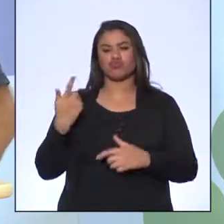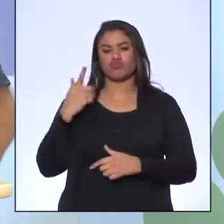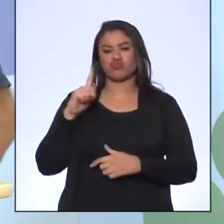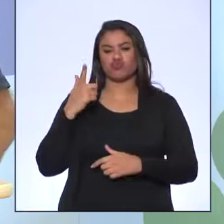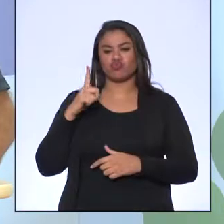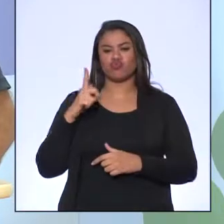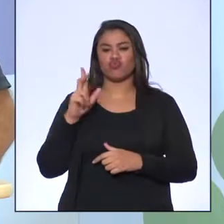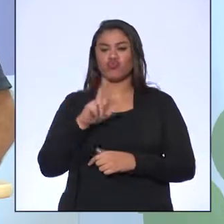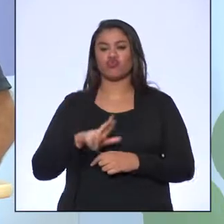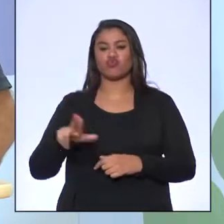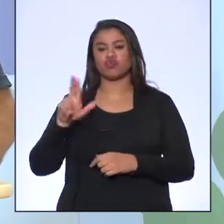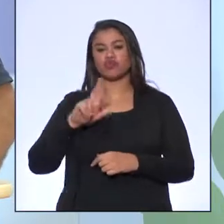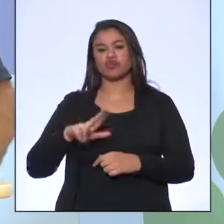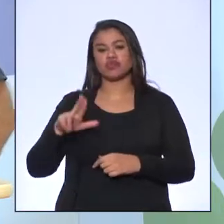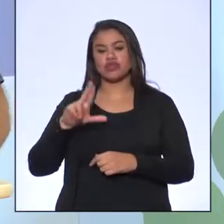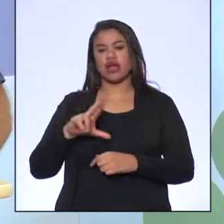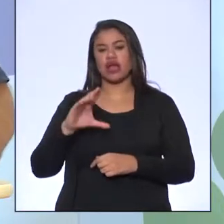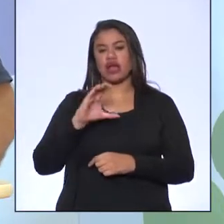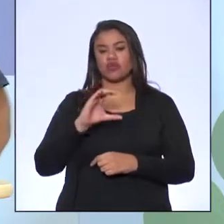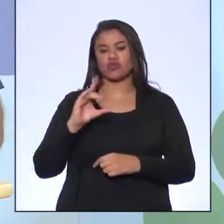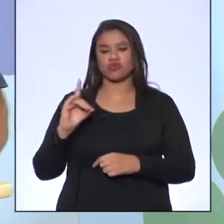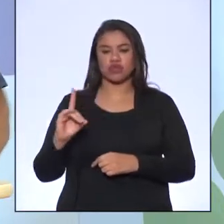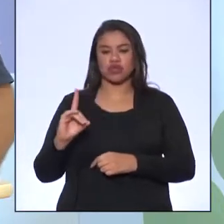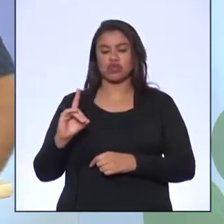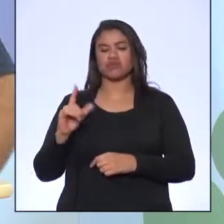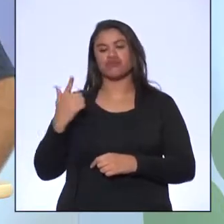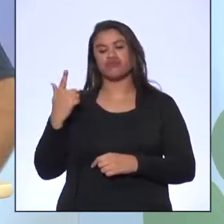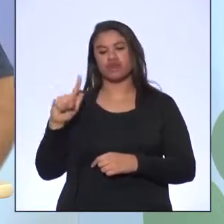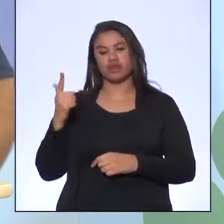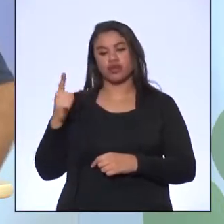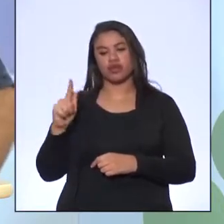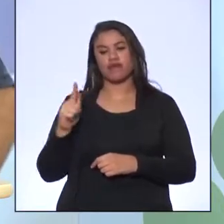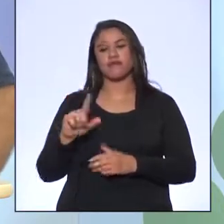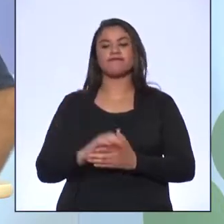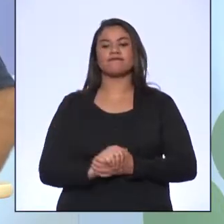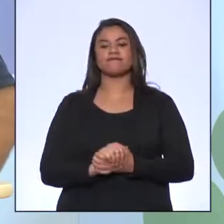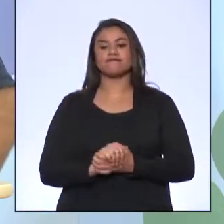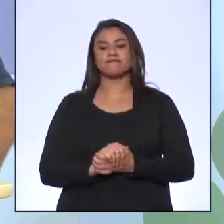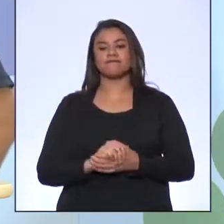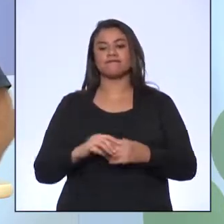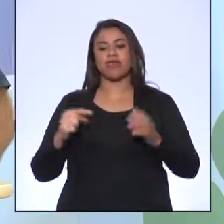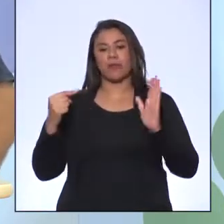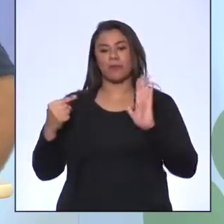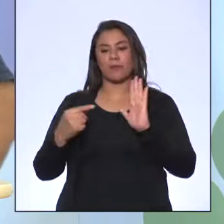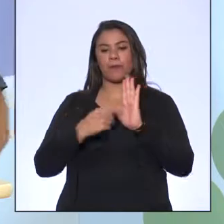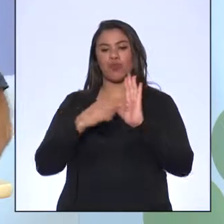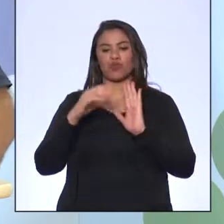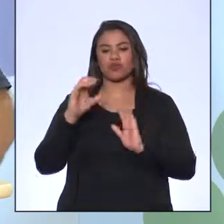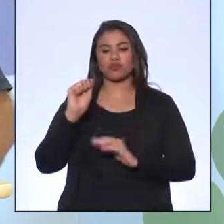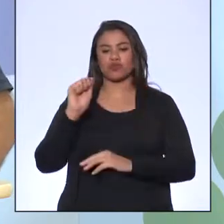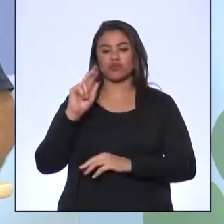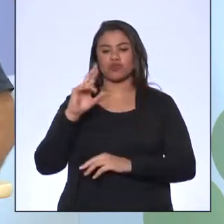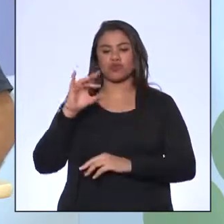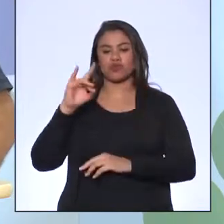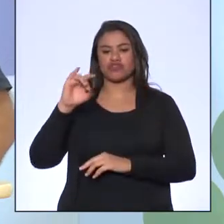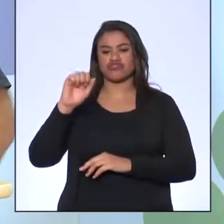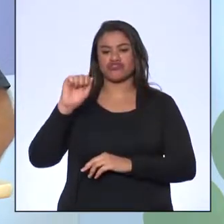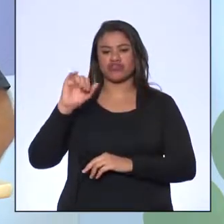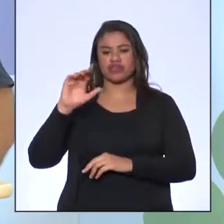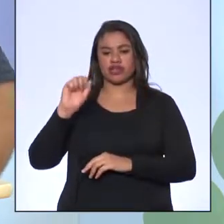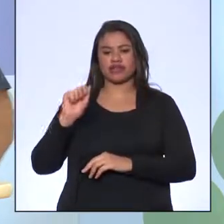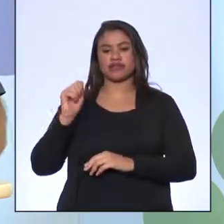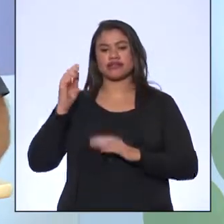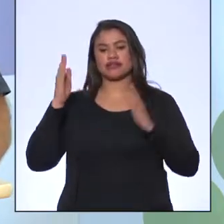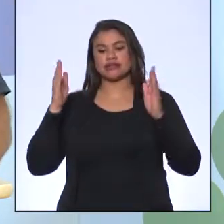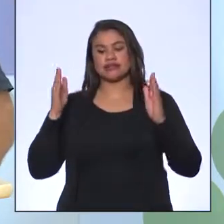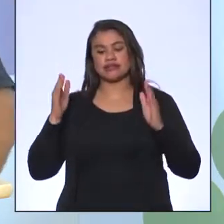nós utilizamos as coordenadas geográficas, nós utilizamos os pontos cardeais, colaterais e subcolaterais, né,